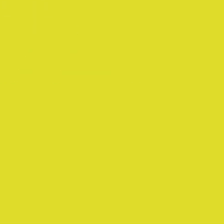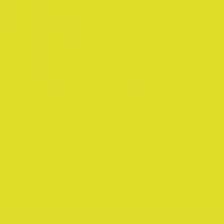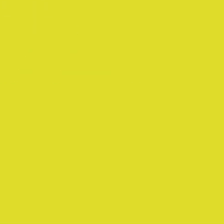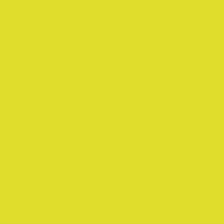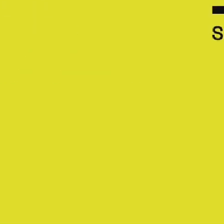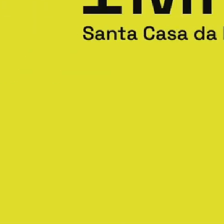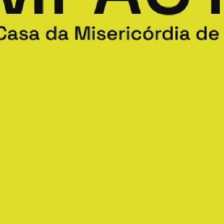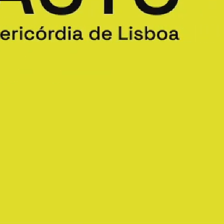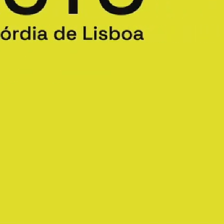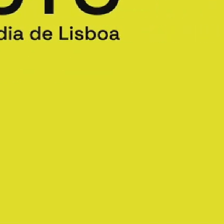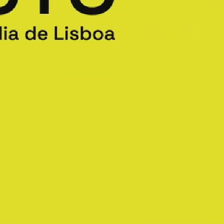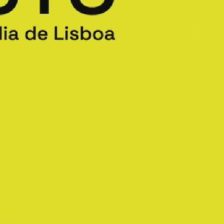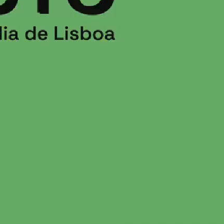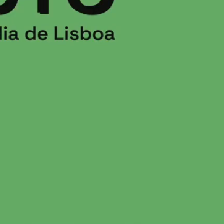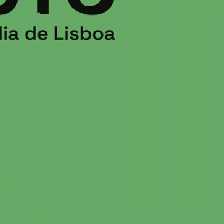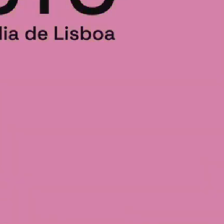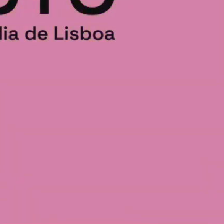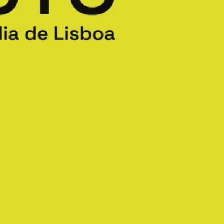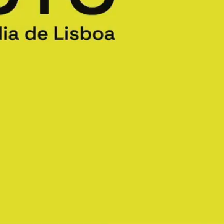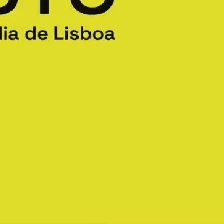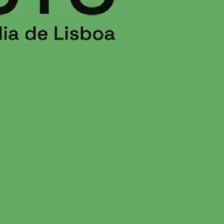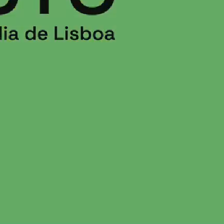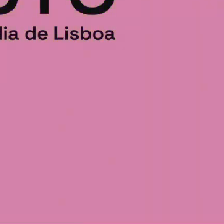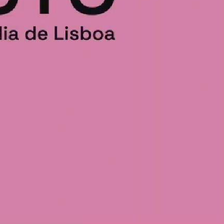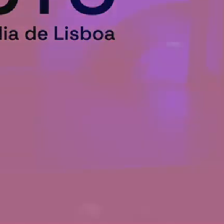impacto. Bem-vindos a esta casa.